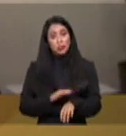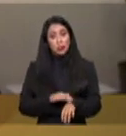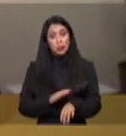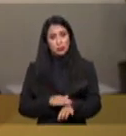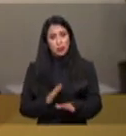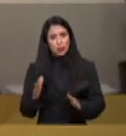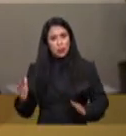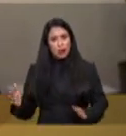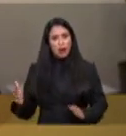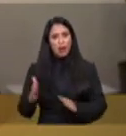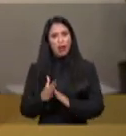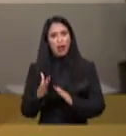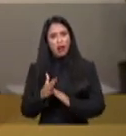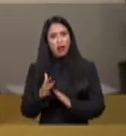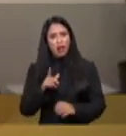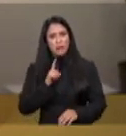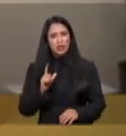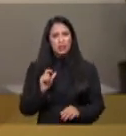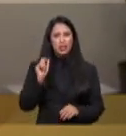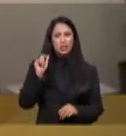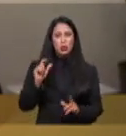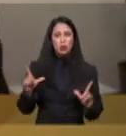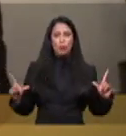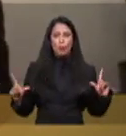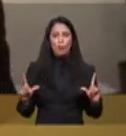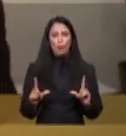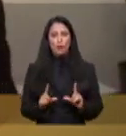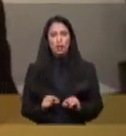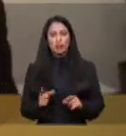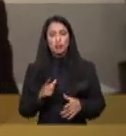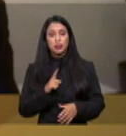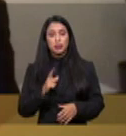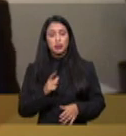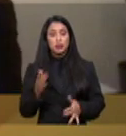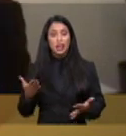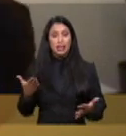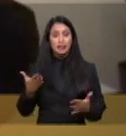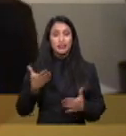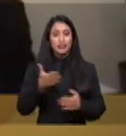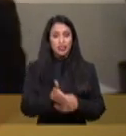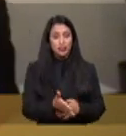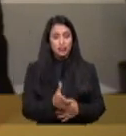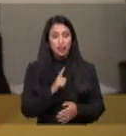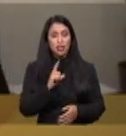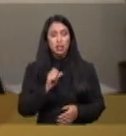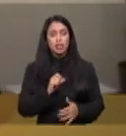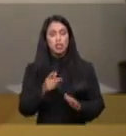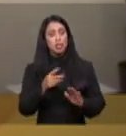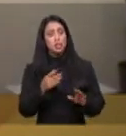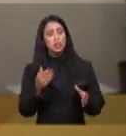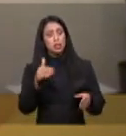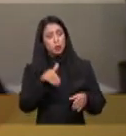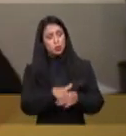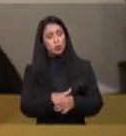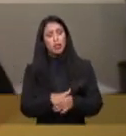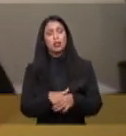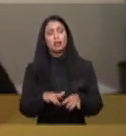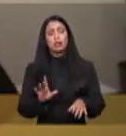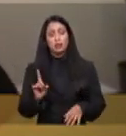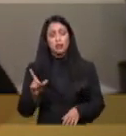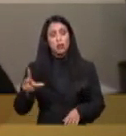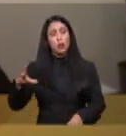de forma limitada, é tentar reduzir a sua interferência deletéria no processo eleitoral,